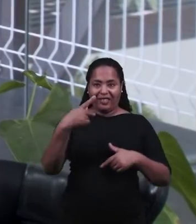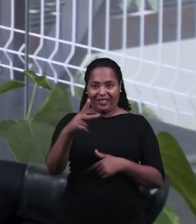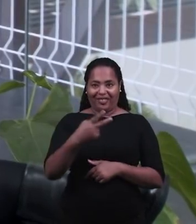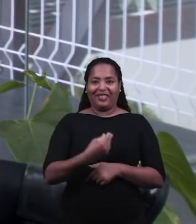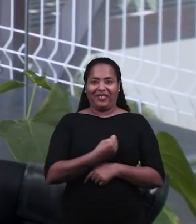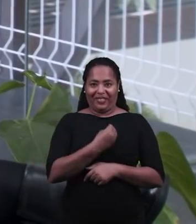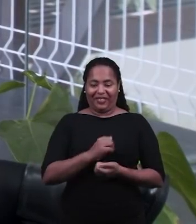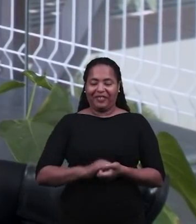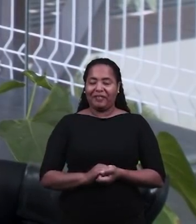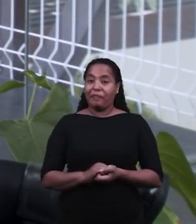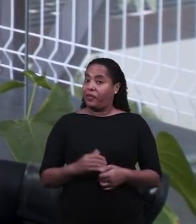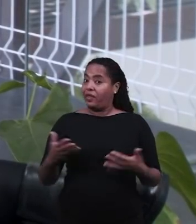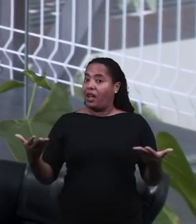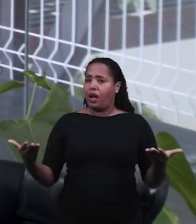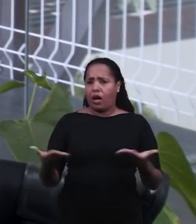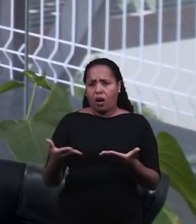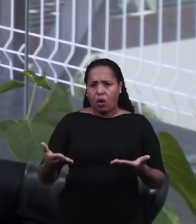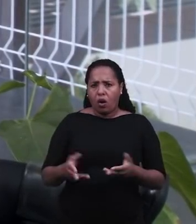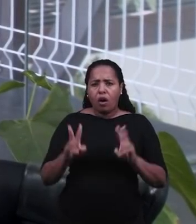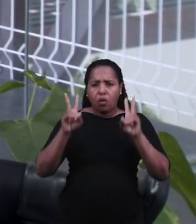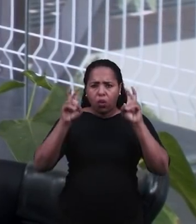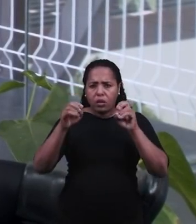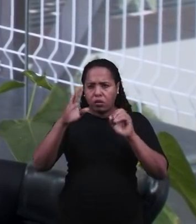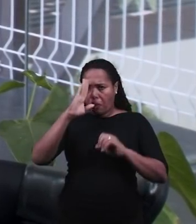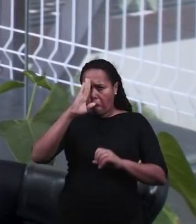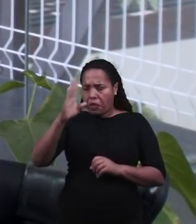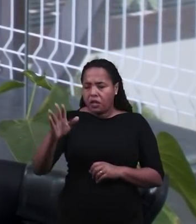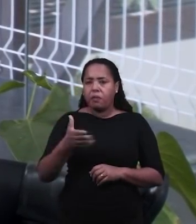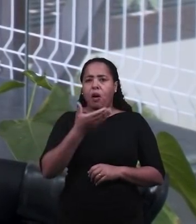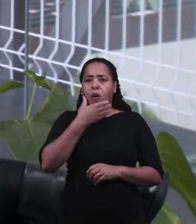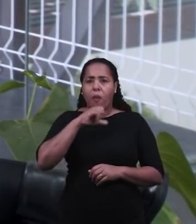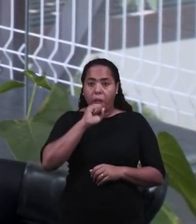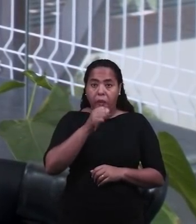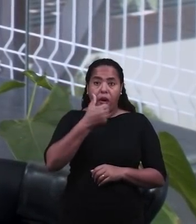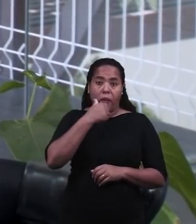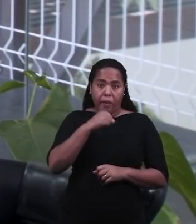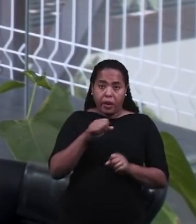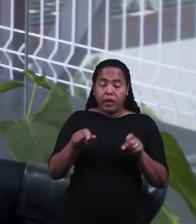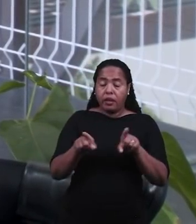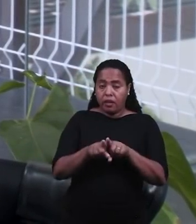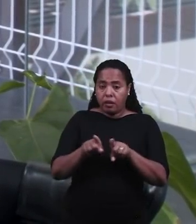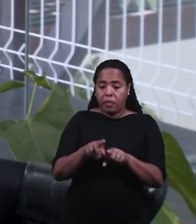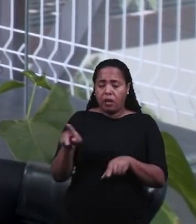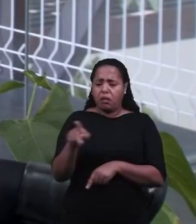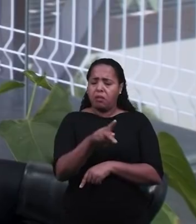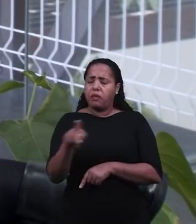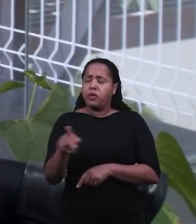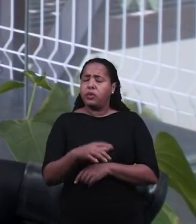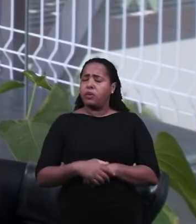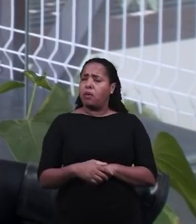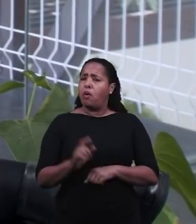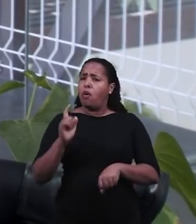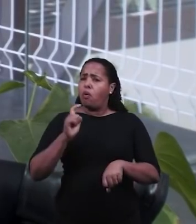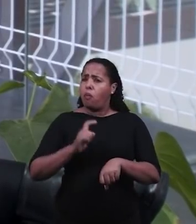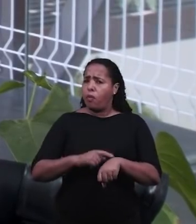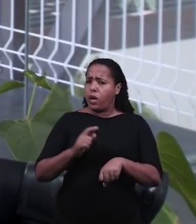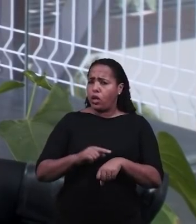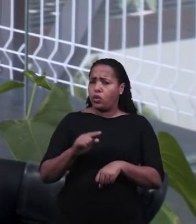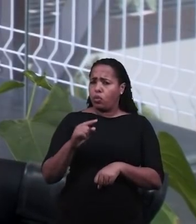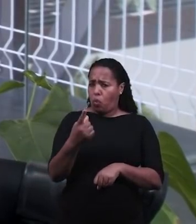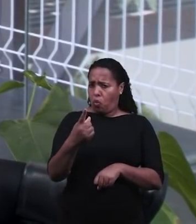eu quero falar com os pais e também com os professores. E quando um de seus filhos ou um de seus